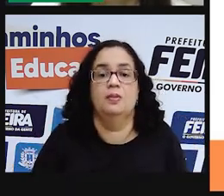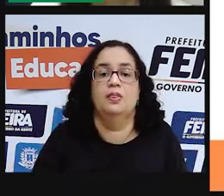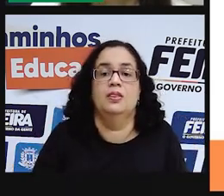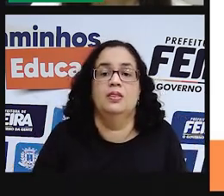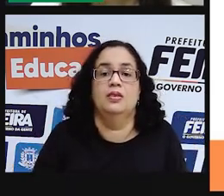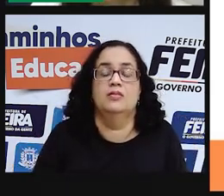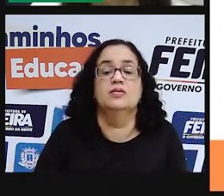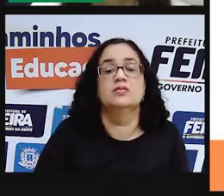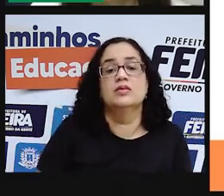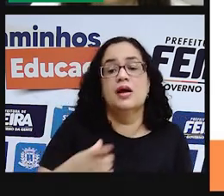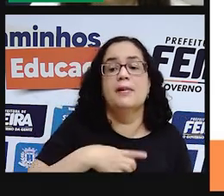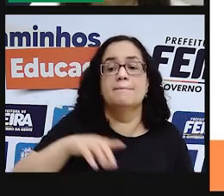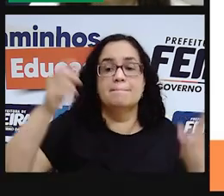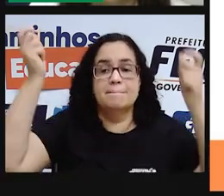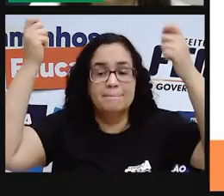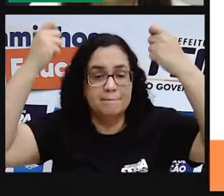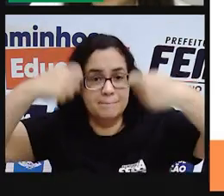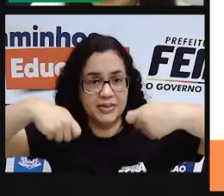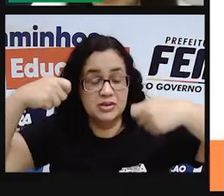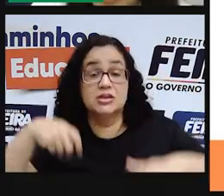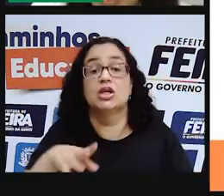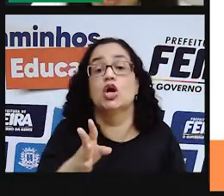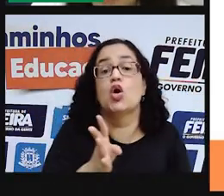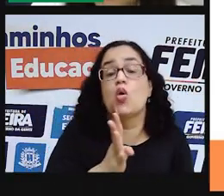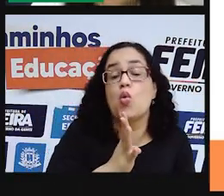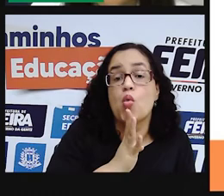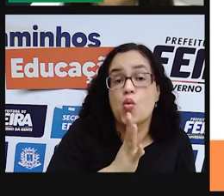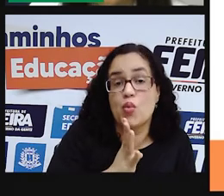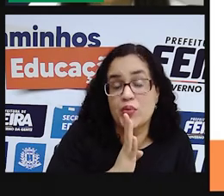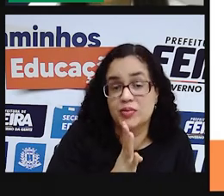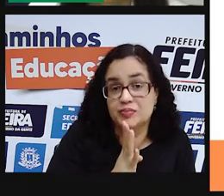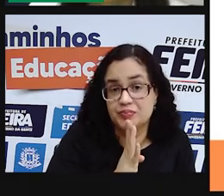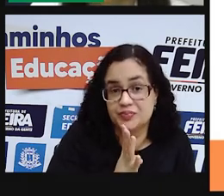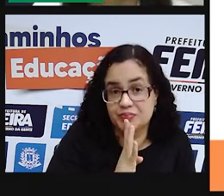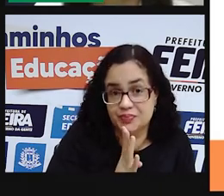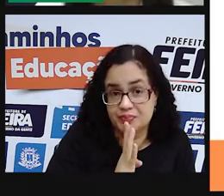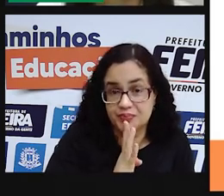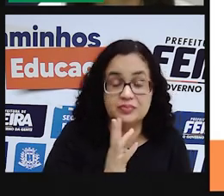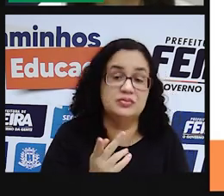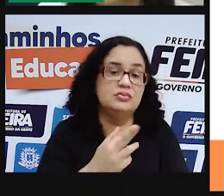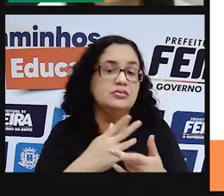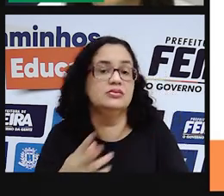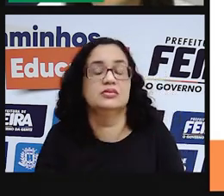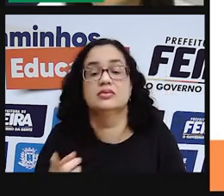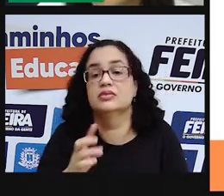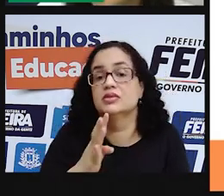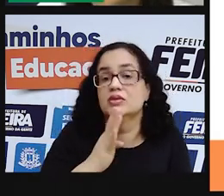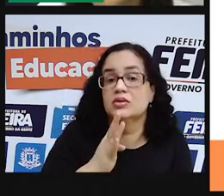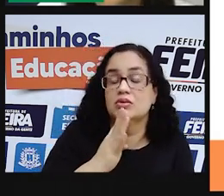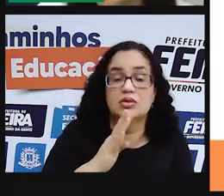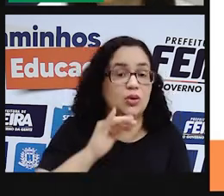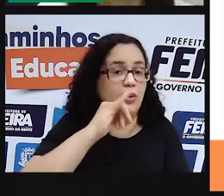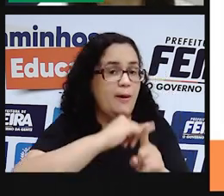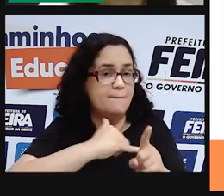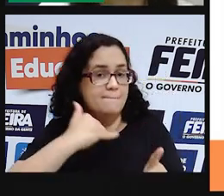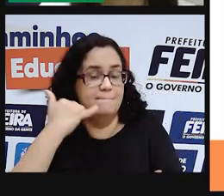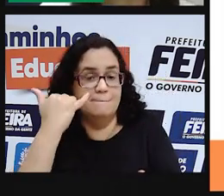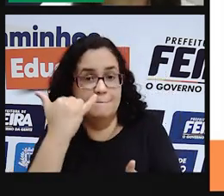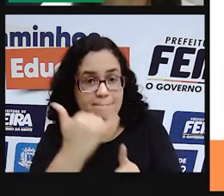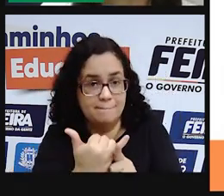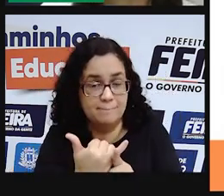atitudes que a gente precisa reconhecer, porque muitas vezes a gente não é vítima do bullying, mas a